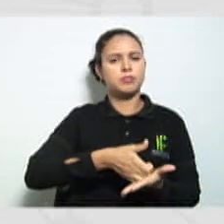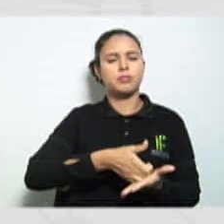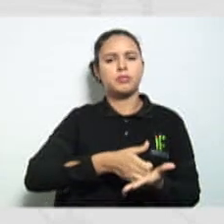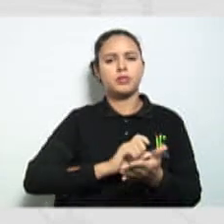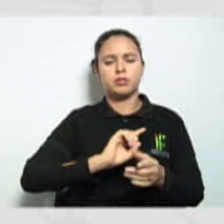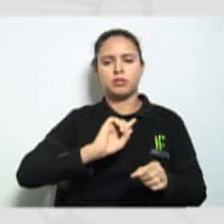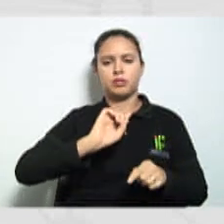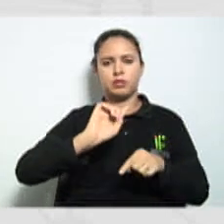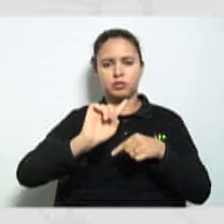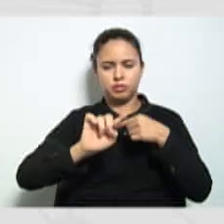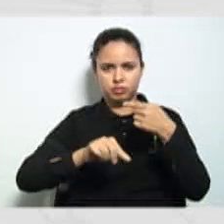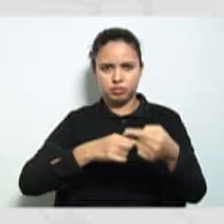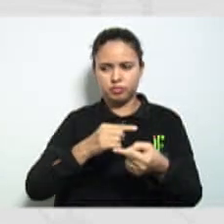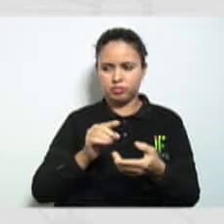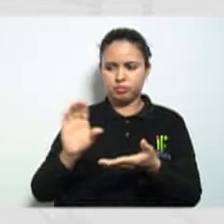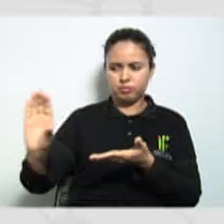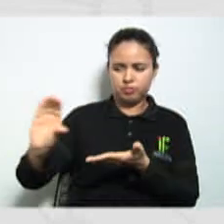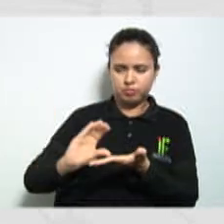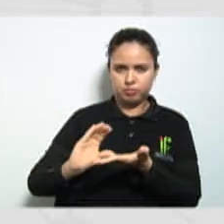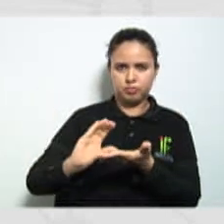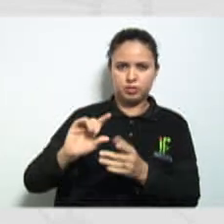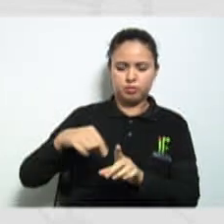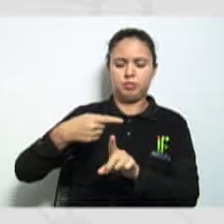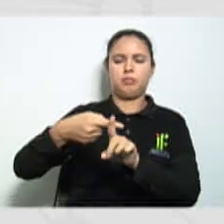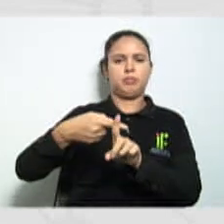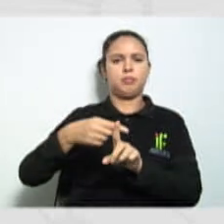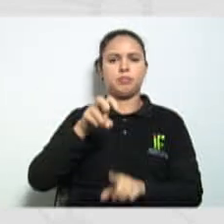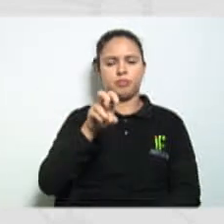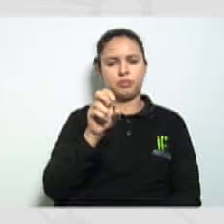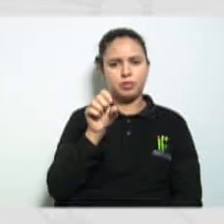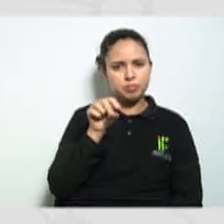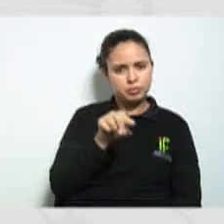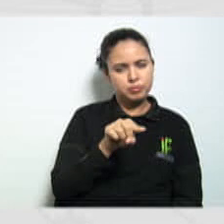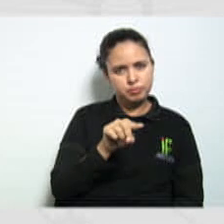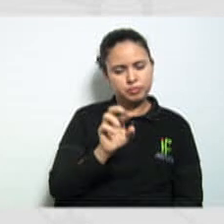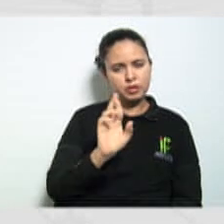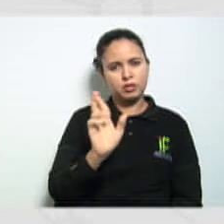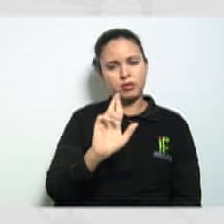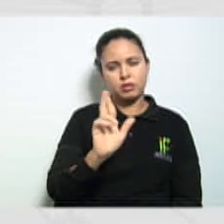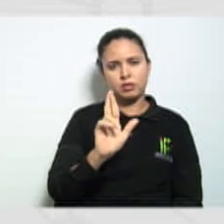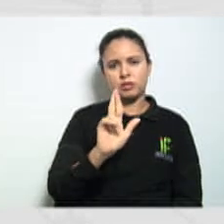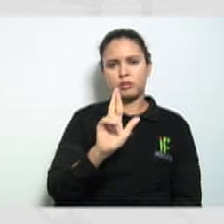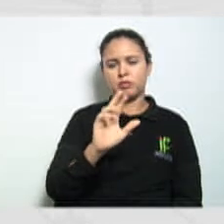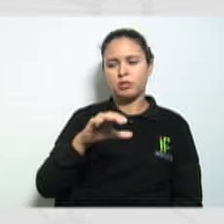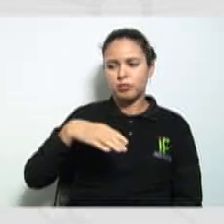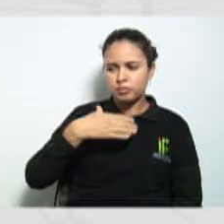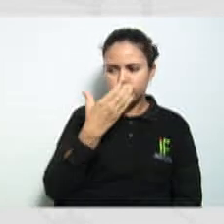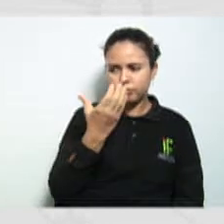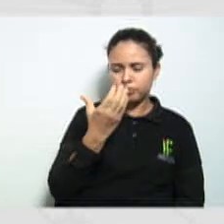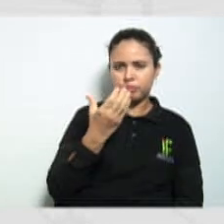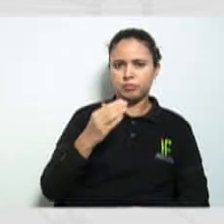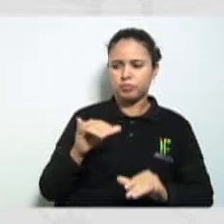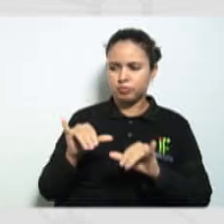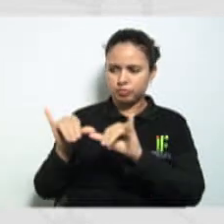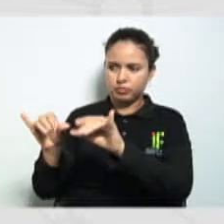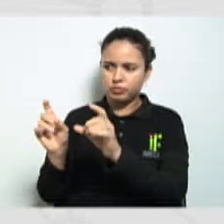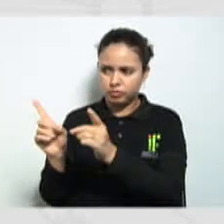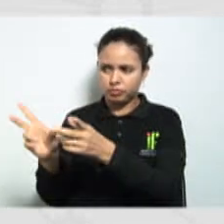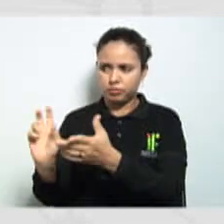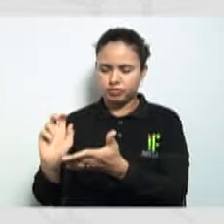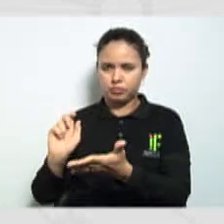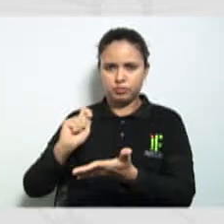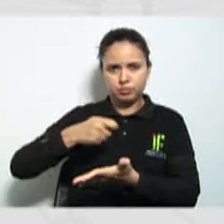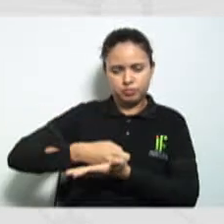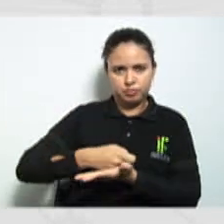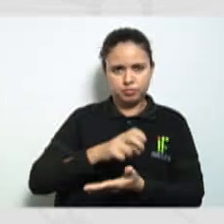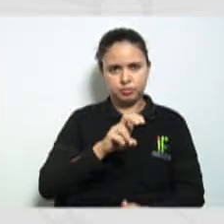Depois, recebeu mais R$5 mil da entrega de polpas de frutas para a rede de supermercado. Total de